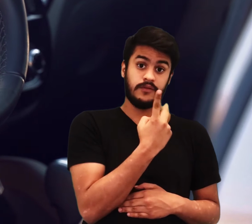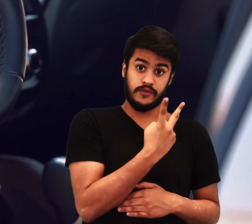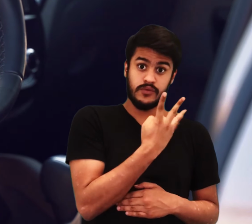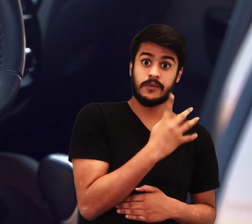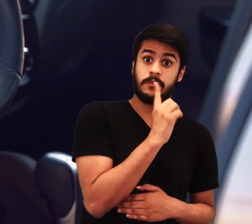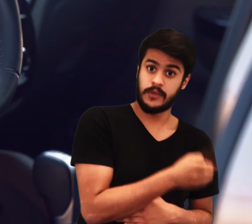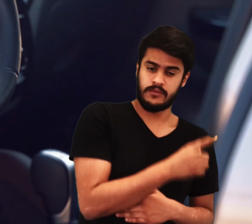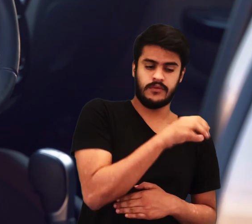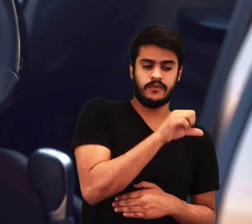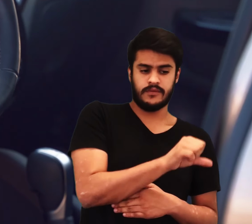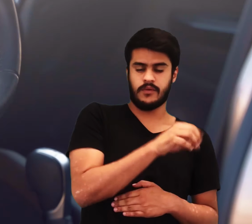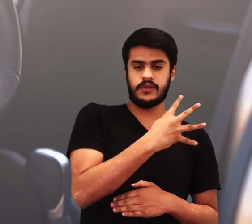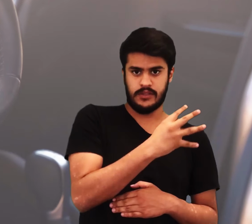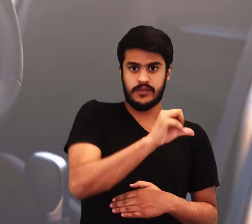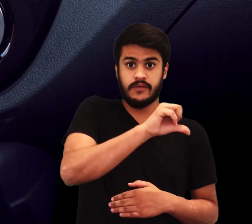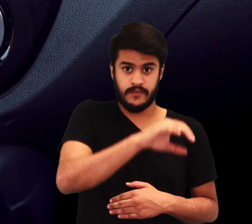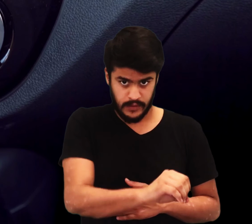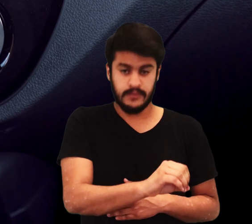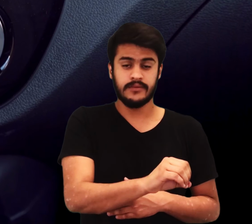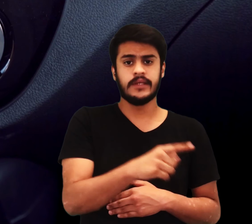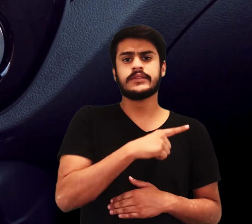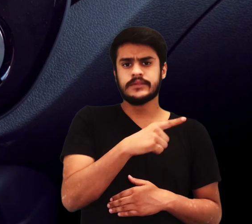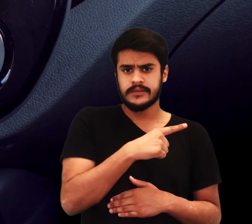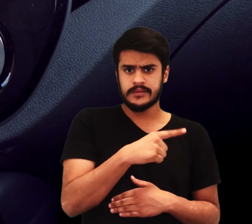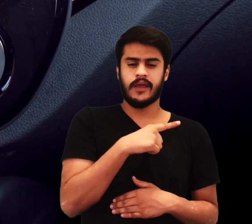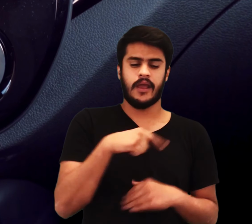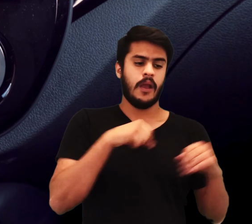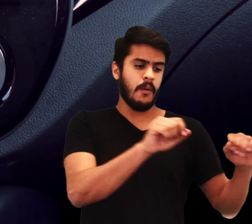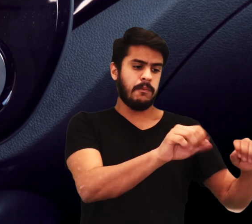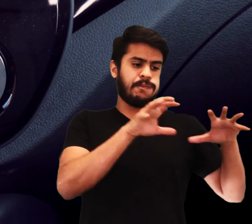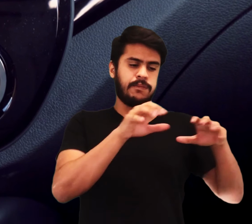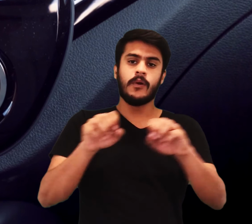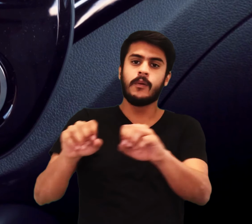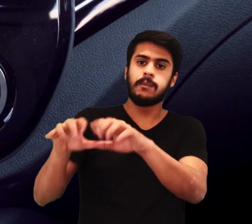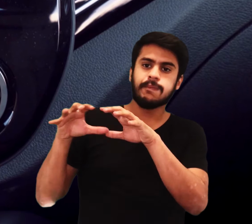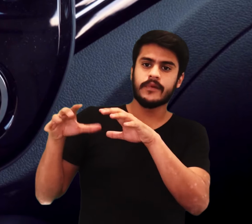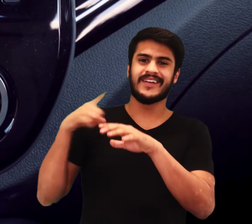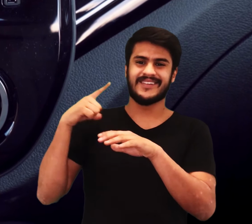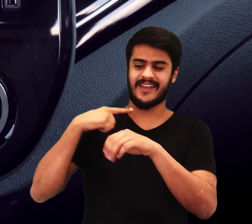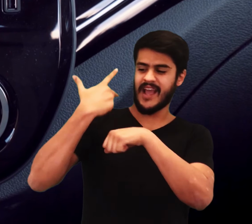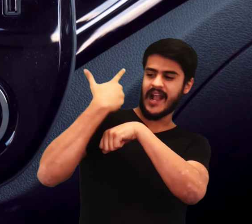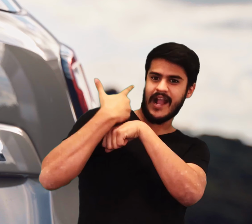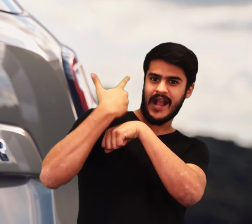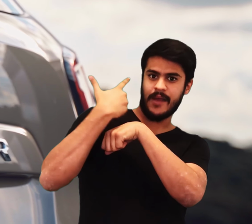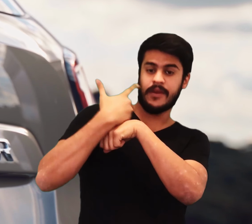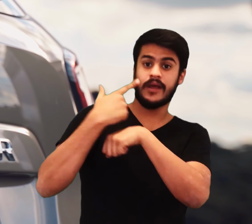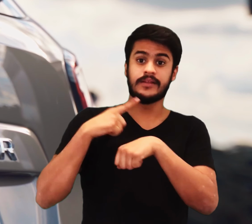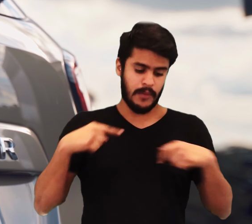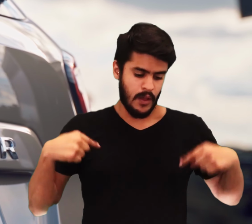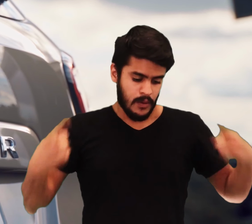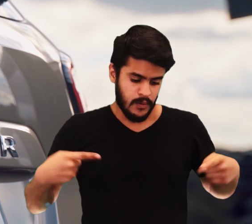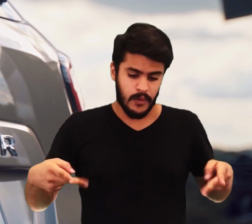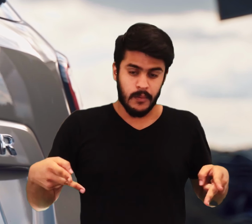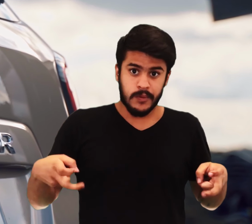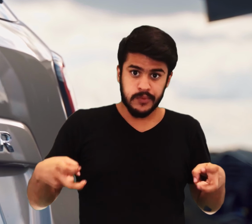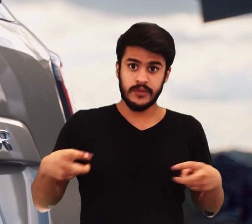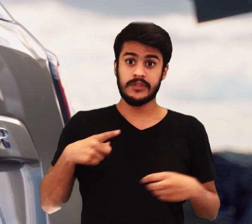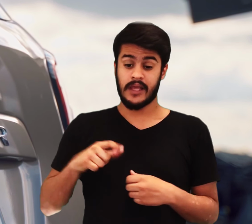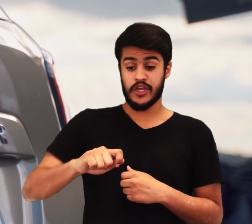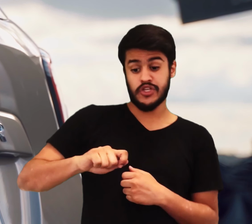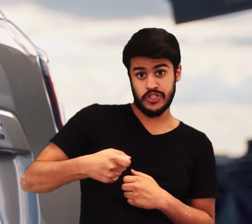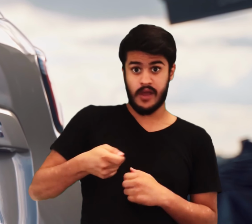124.490, inclui multimídia Easy Link de 8 polegadas, quatro airbags, câmeras e sensores traseiros, sensor